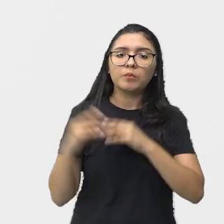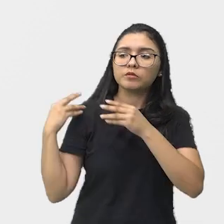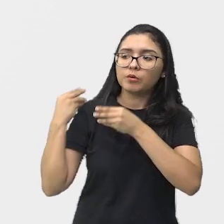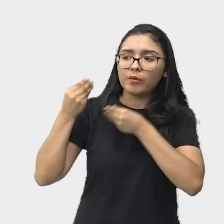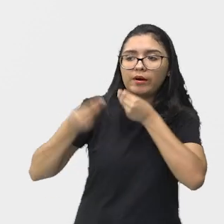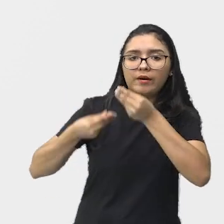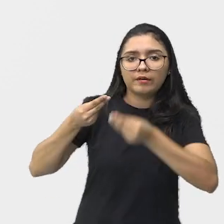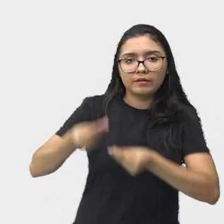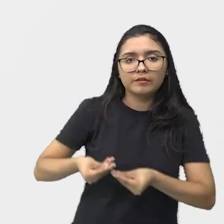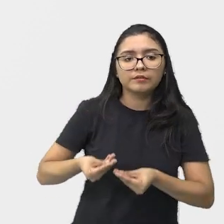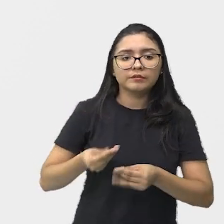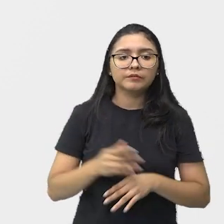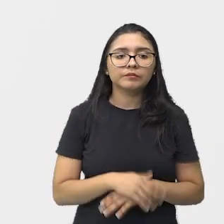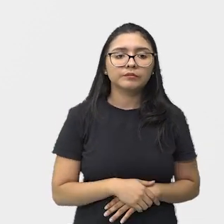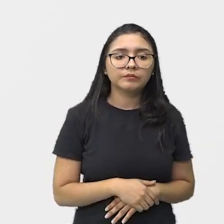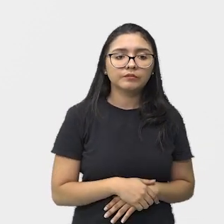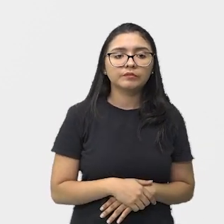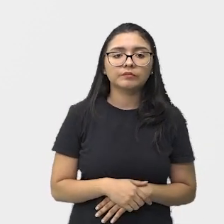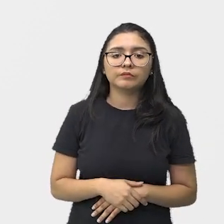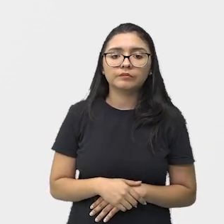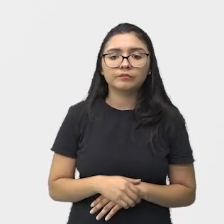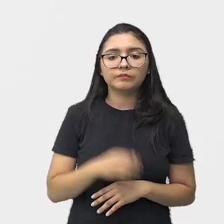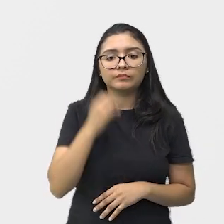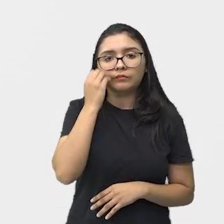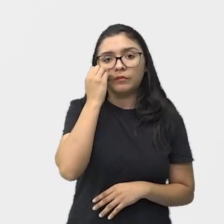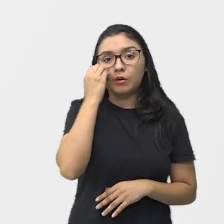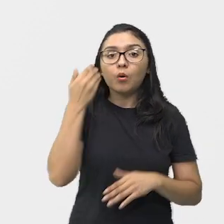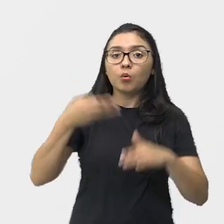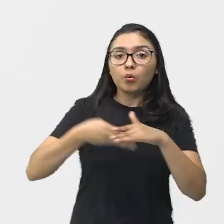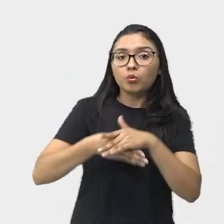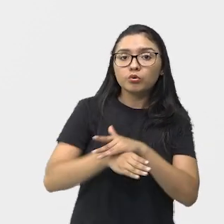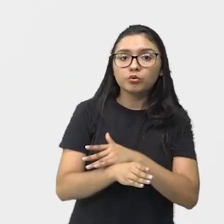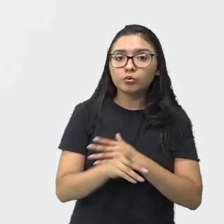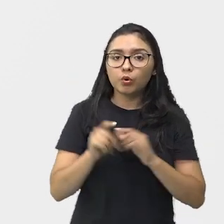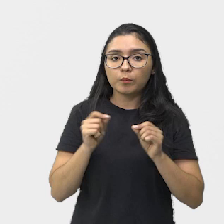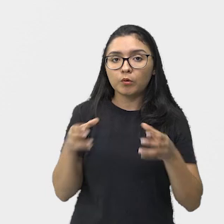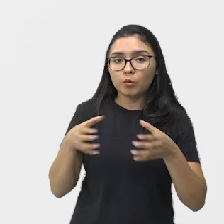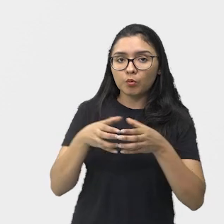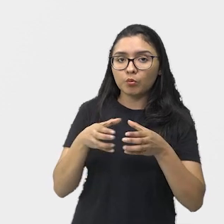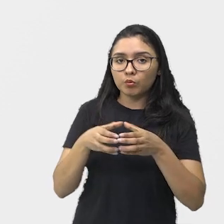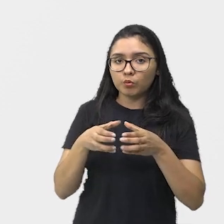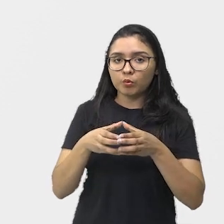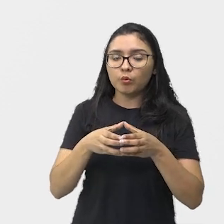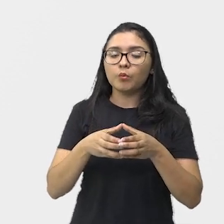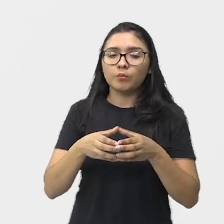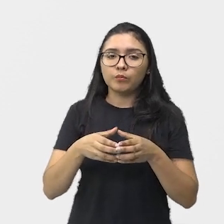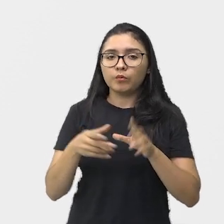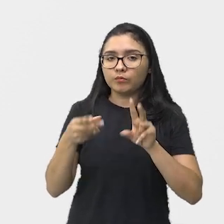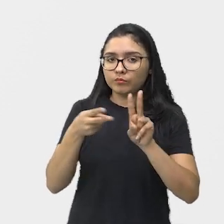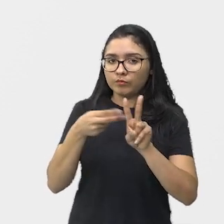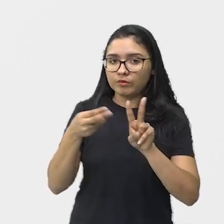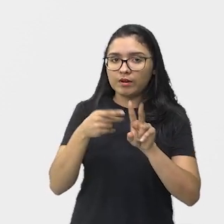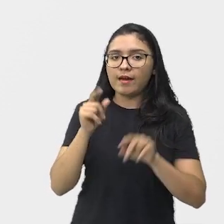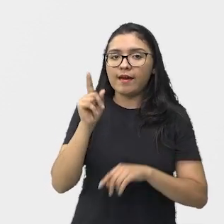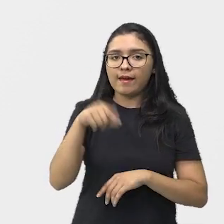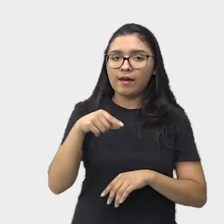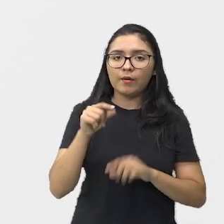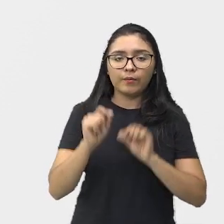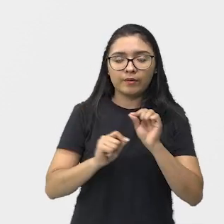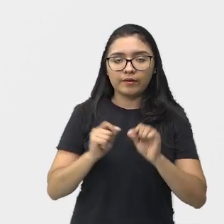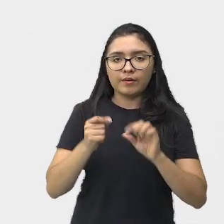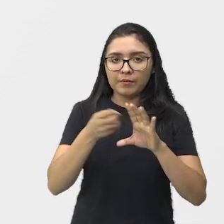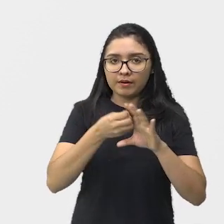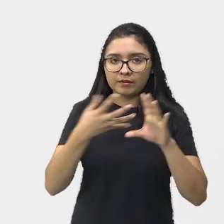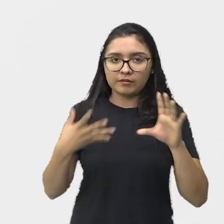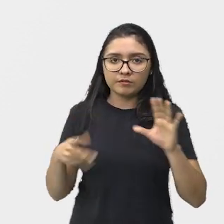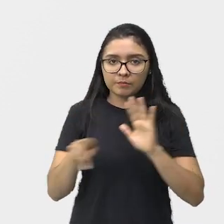costumes e heranças, outro costume comum a todos os índios é o hábito de pintar o corpo. Para eles, cada pintura tem um